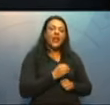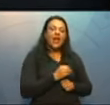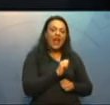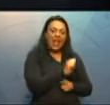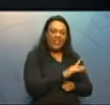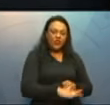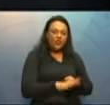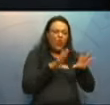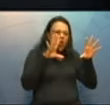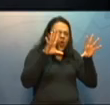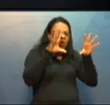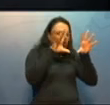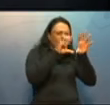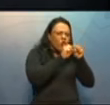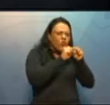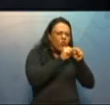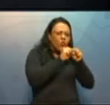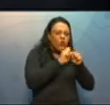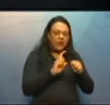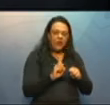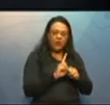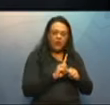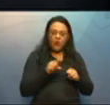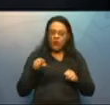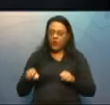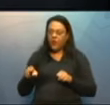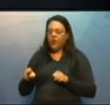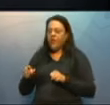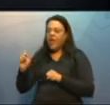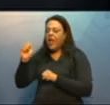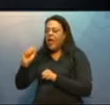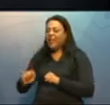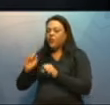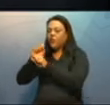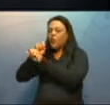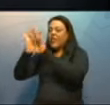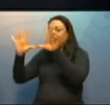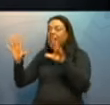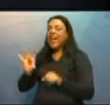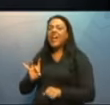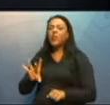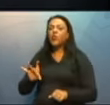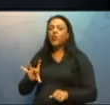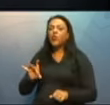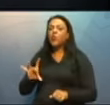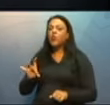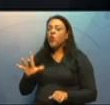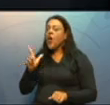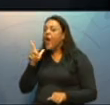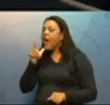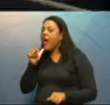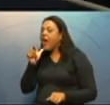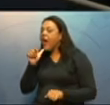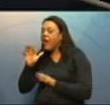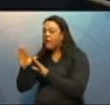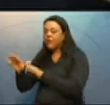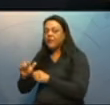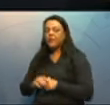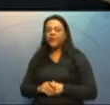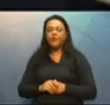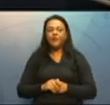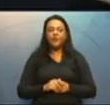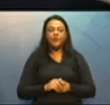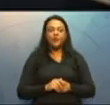é só quando for água. Agora você deverá pintar os